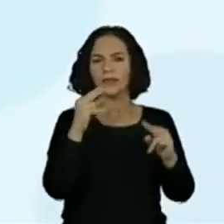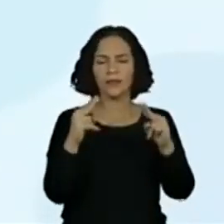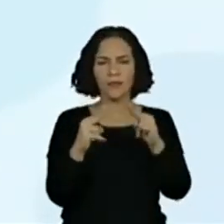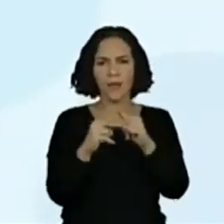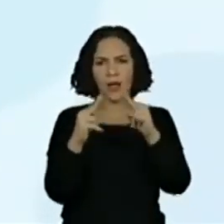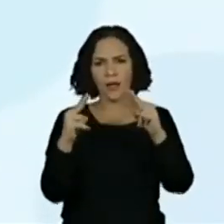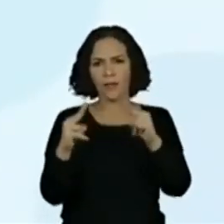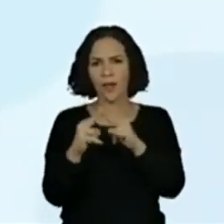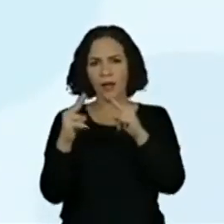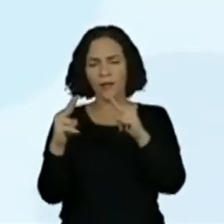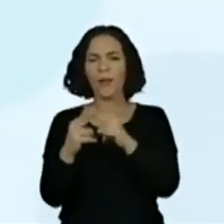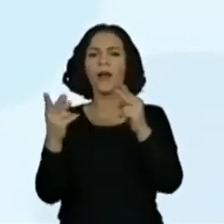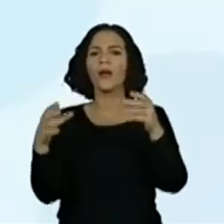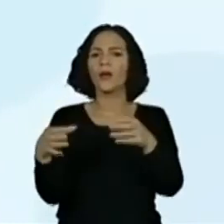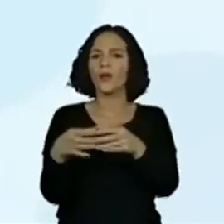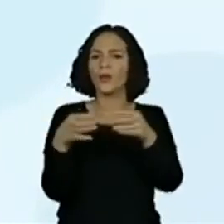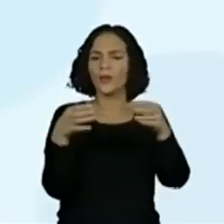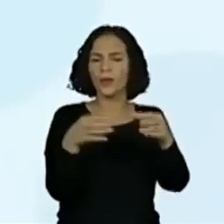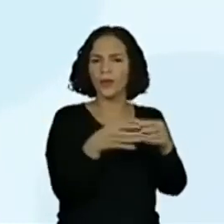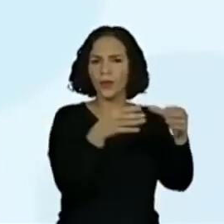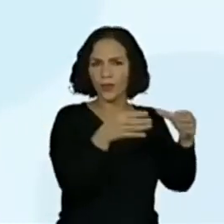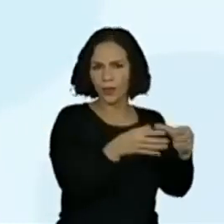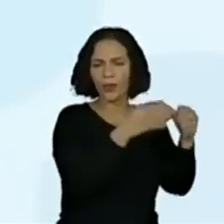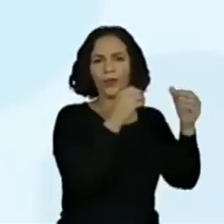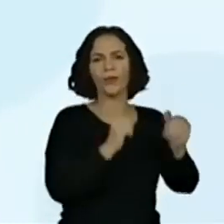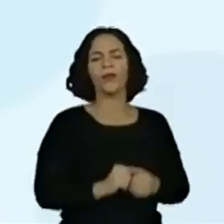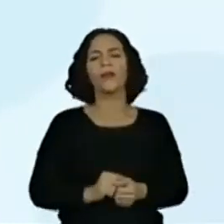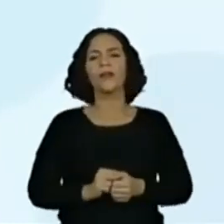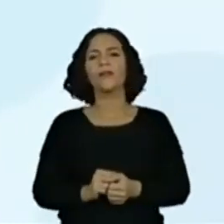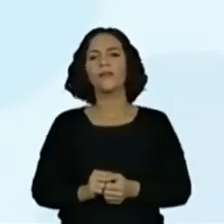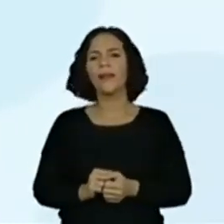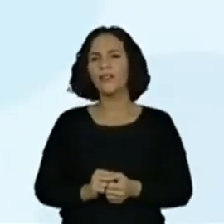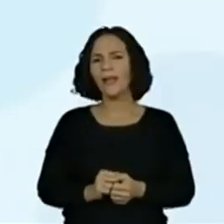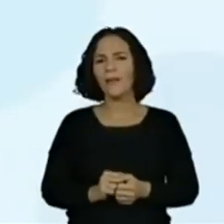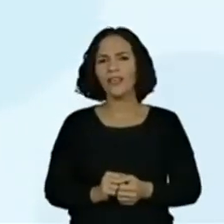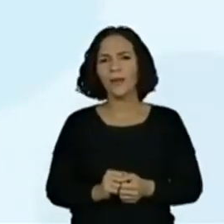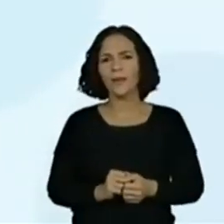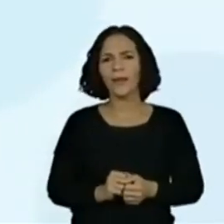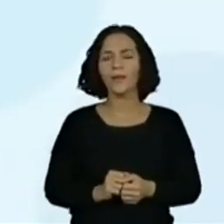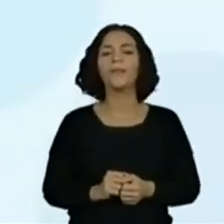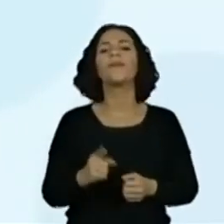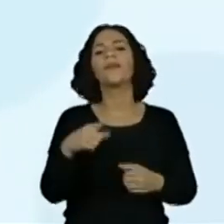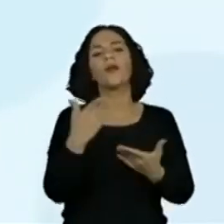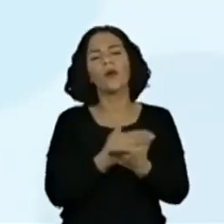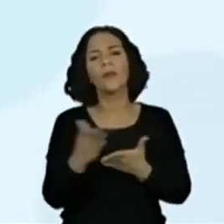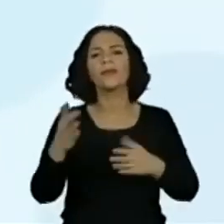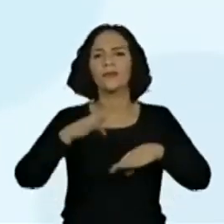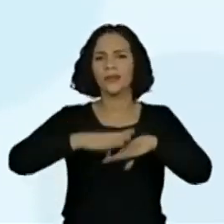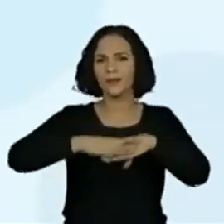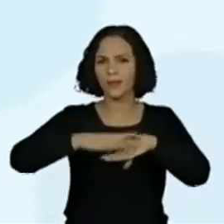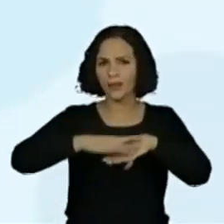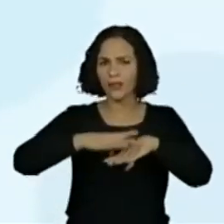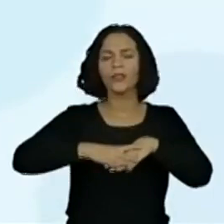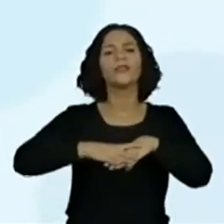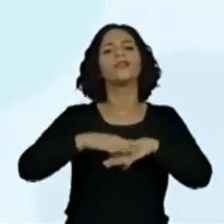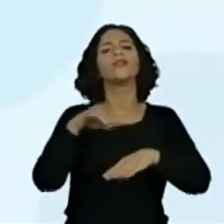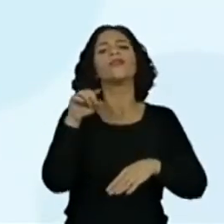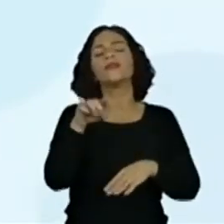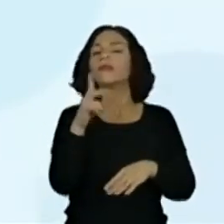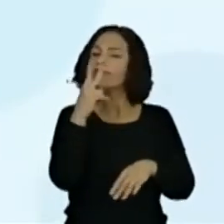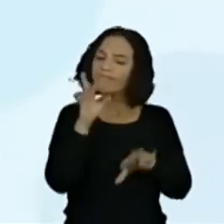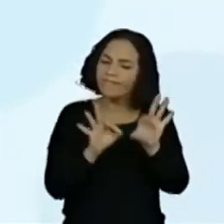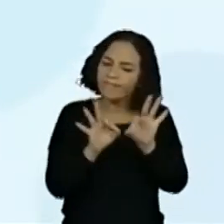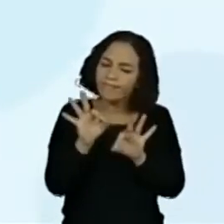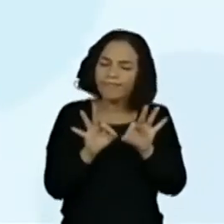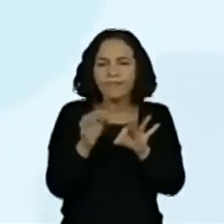outros agrupamentos. Então, nós vamos começar a nossa aula de matemática, que foi toda